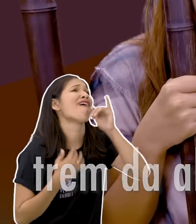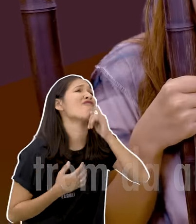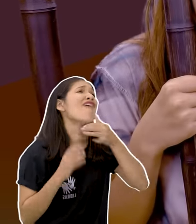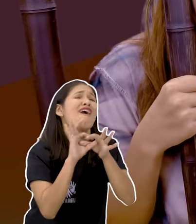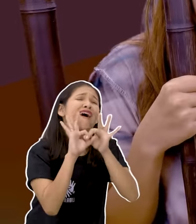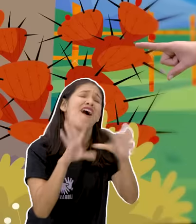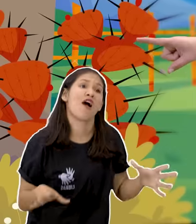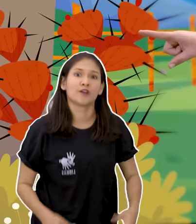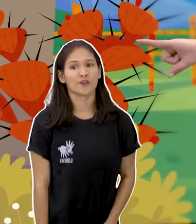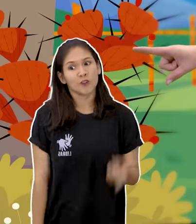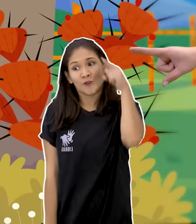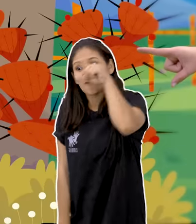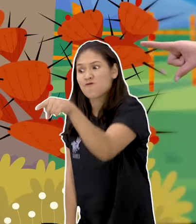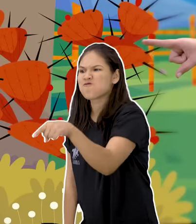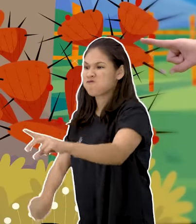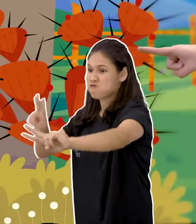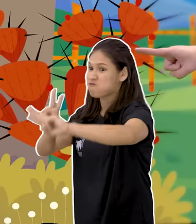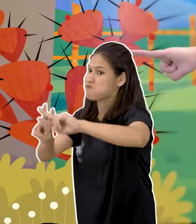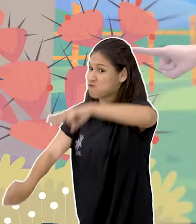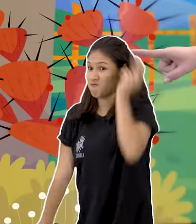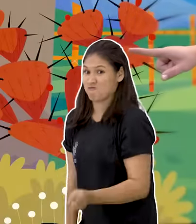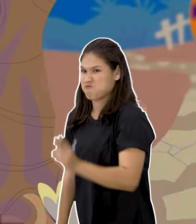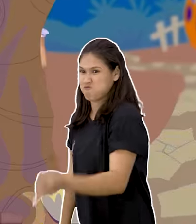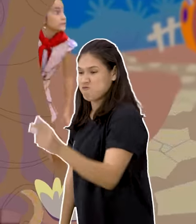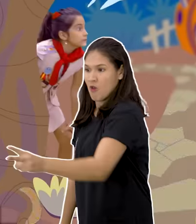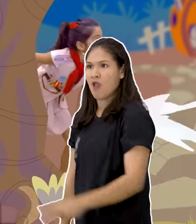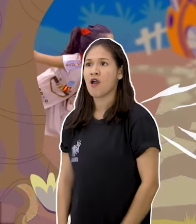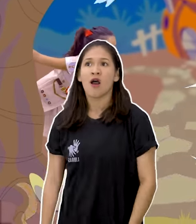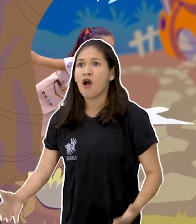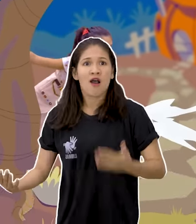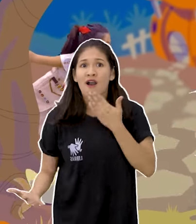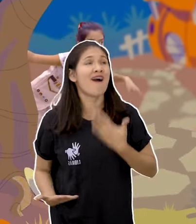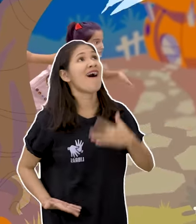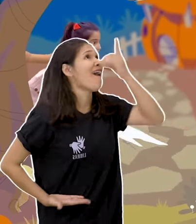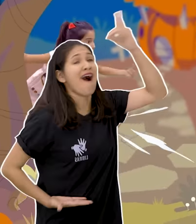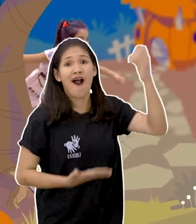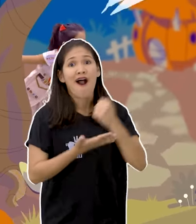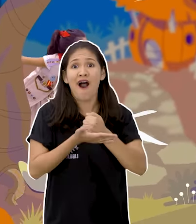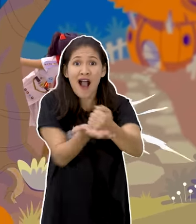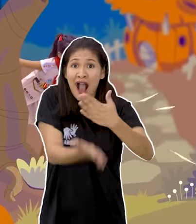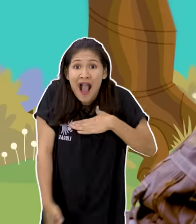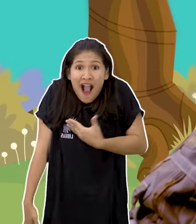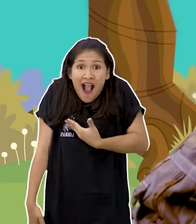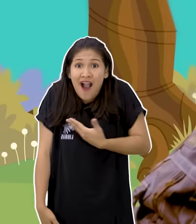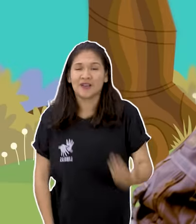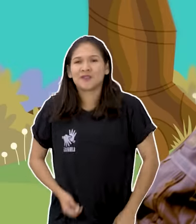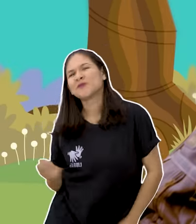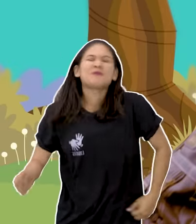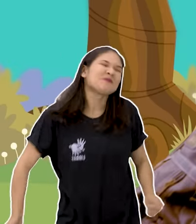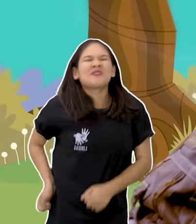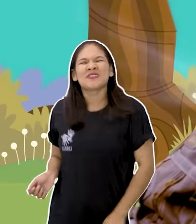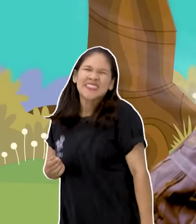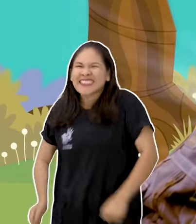tristeza, solte a gente. Vocês vão ficar aqui pra sempre. Meu Deus, como eu vou ajudar meus amigos?